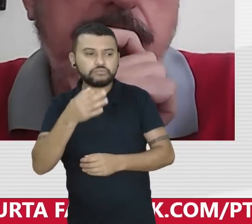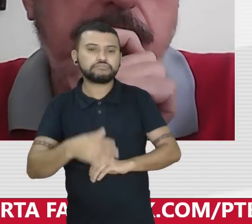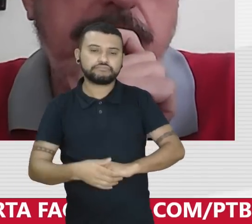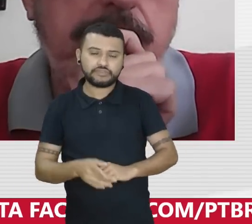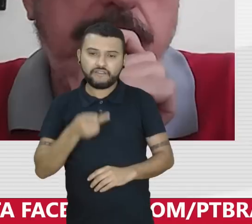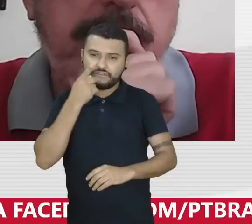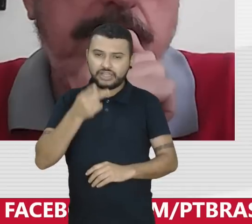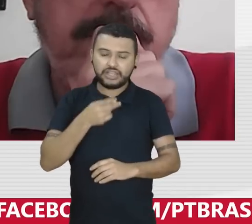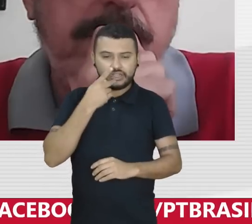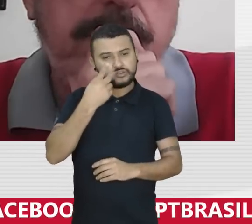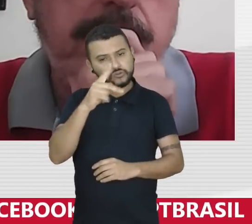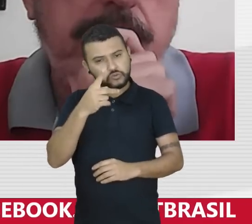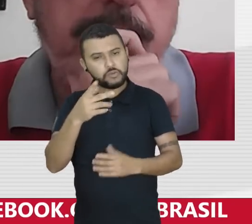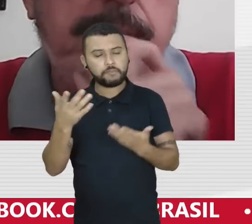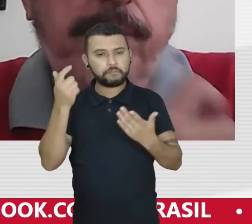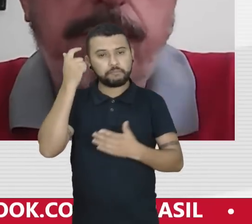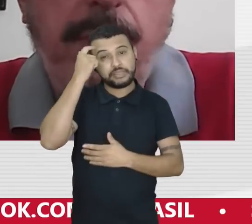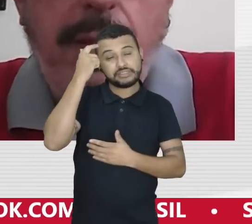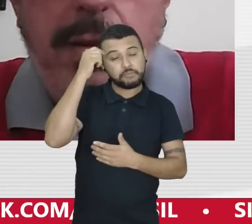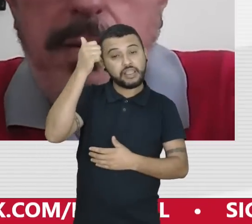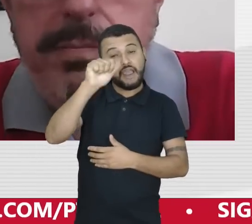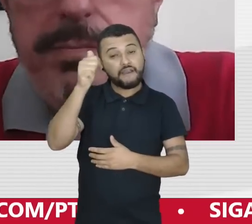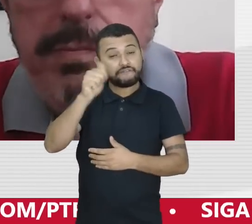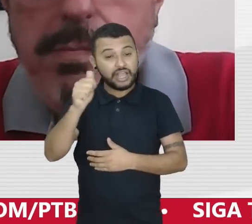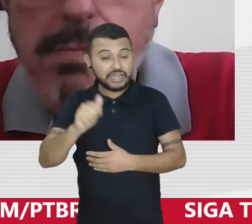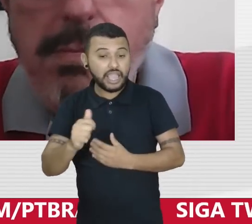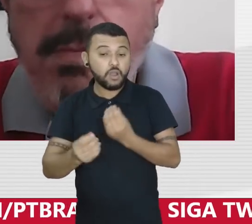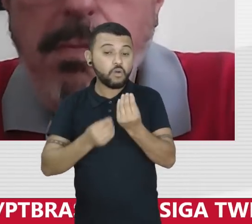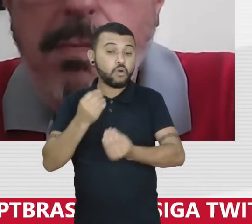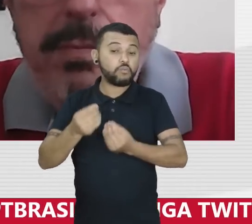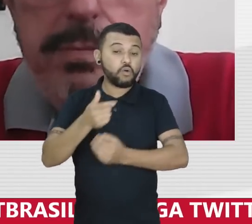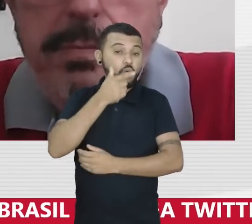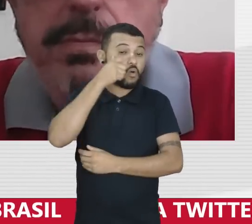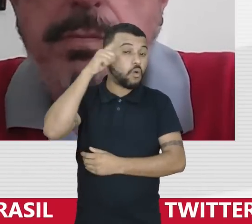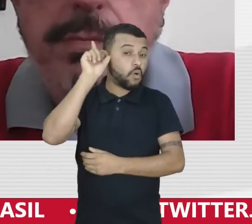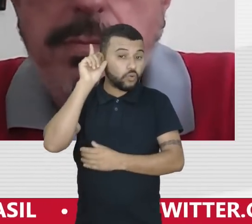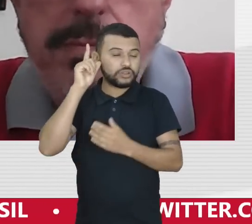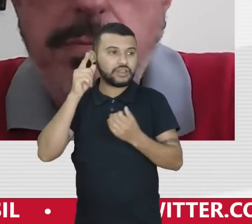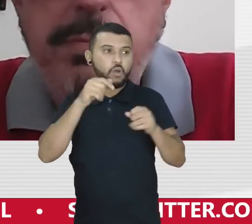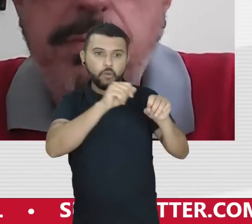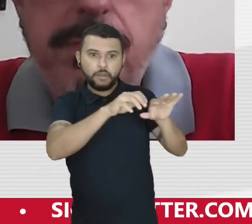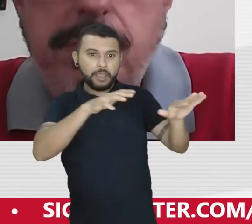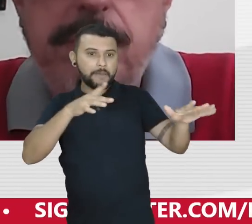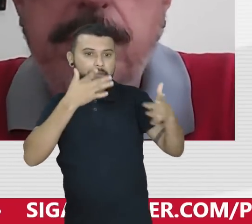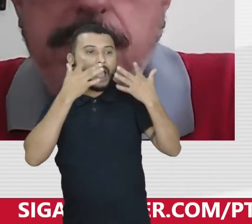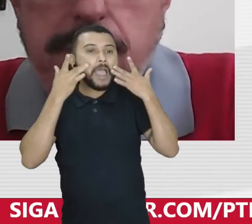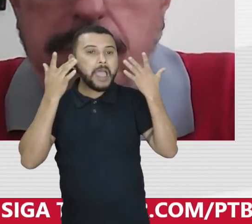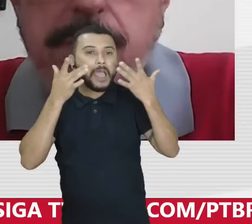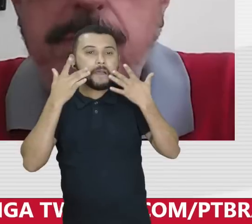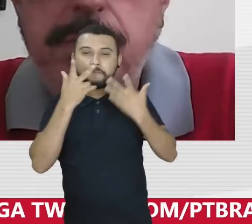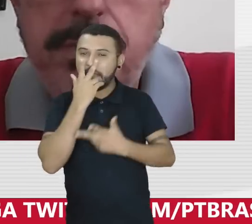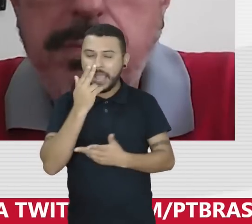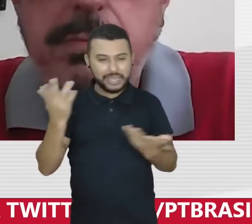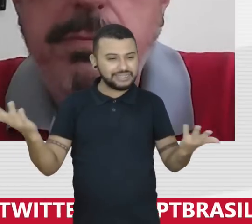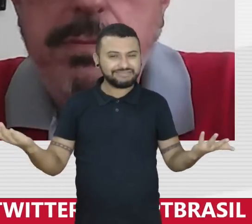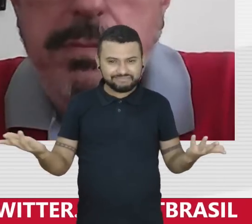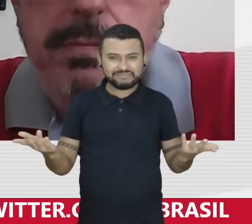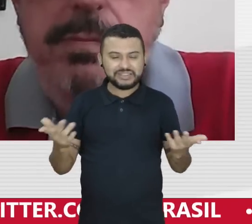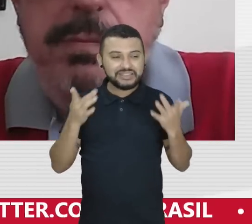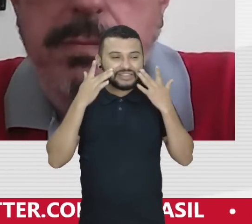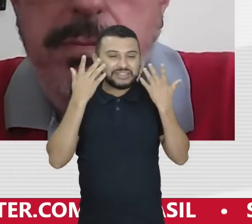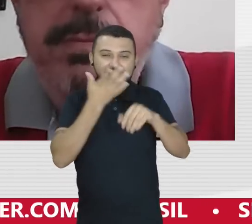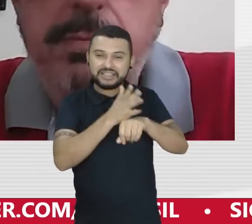interpretar, avaliar, tentar avaliar esse espetáculo que ele fez ontem, que foi, evidentemente, um espetáculo pensado e preparado, né? E